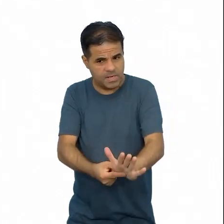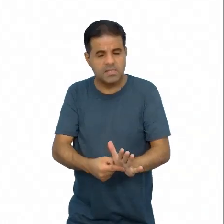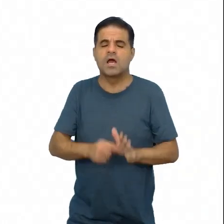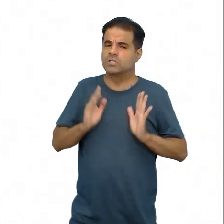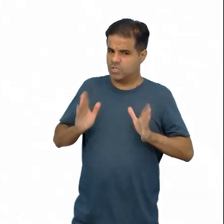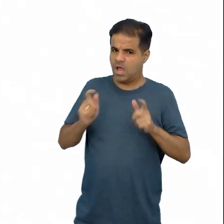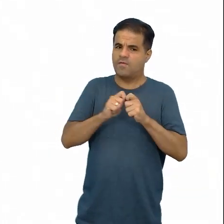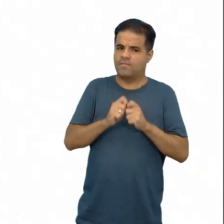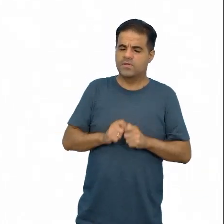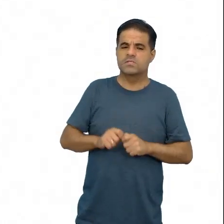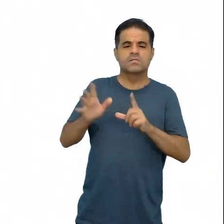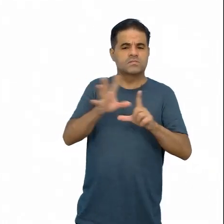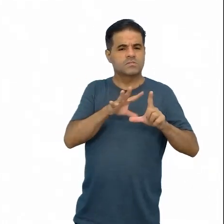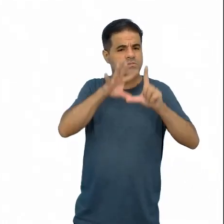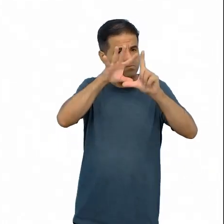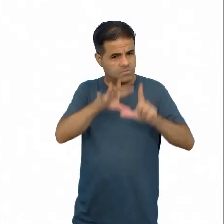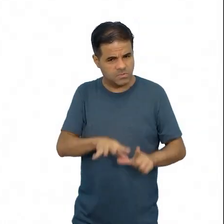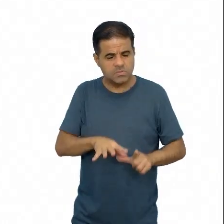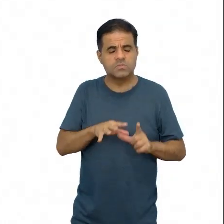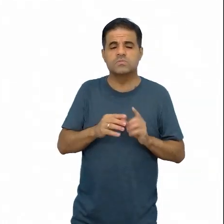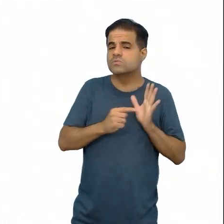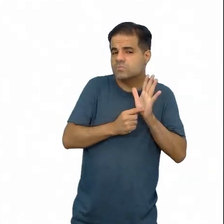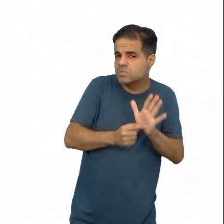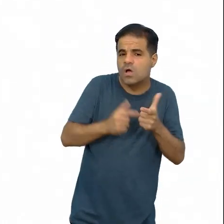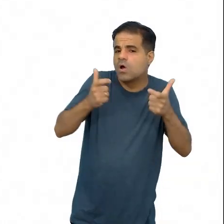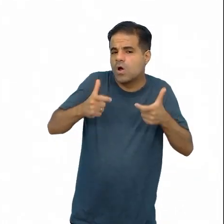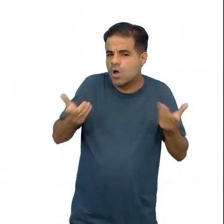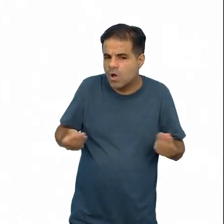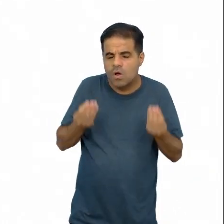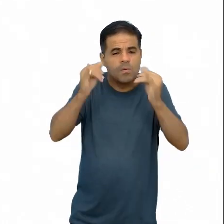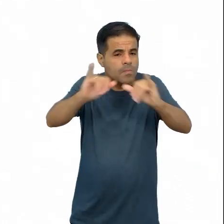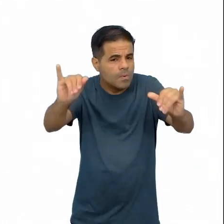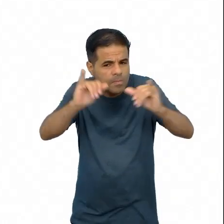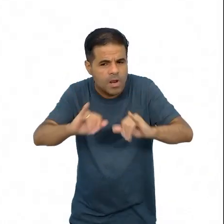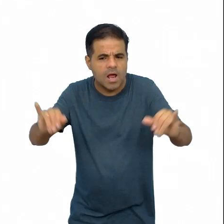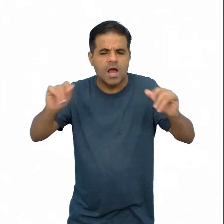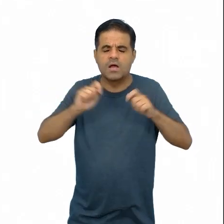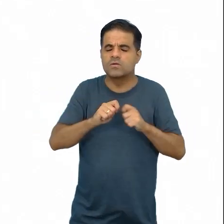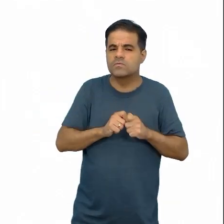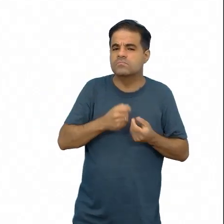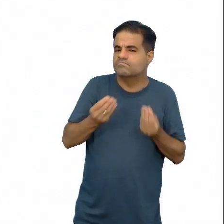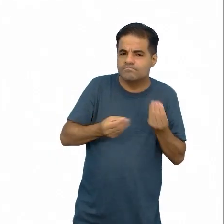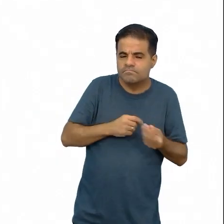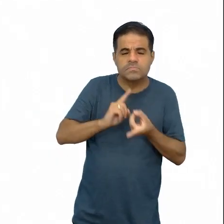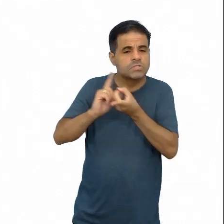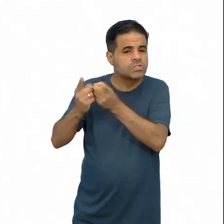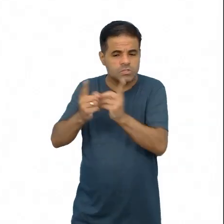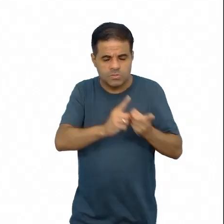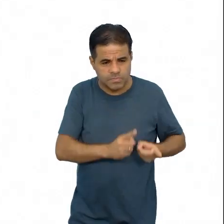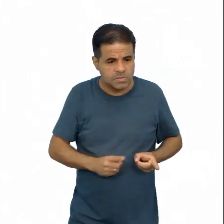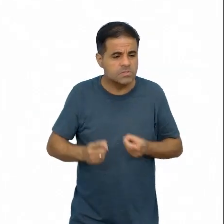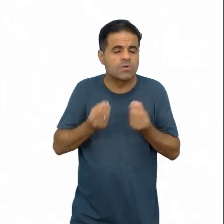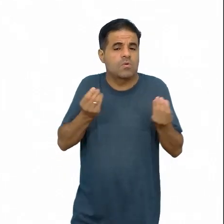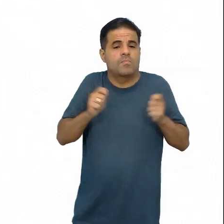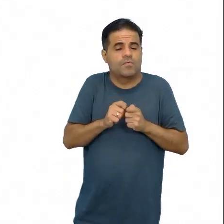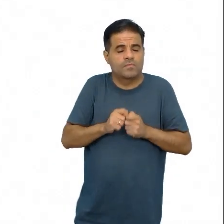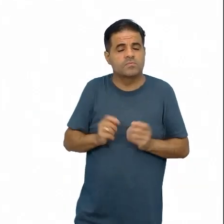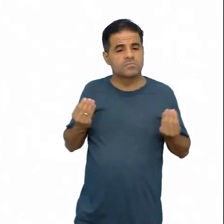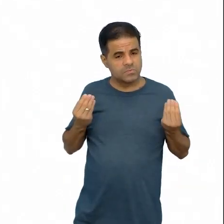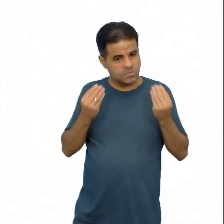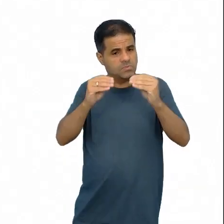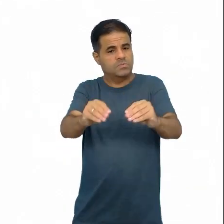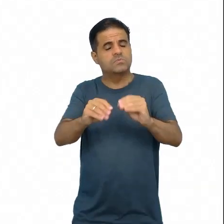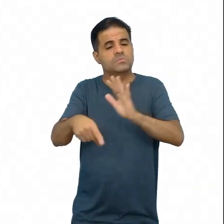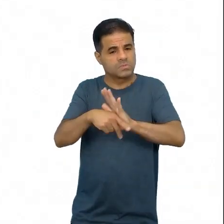gente vai fazer um mosaico, eu vou ter que apresentar o mosaico, aonde que eu vou publicar, se eu estou fazendo uma geometria dinâmica, como que eu posso pôr isso aí? Então,